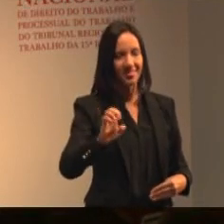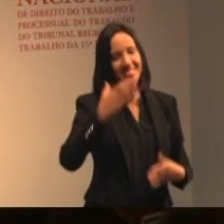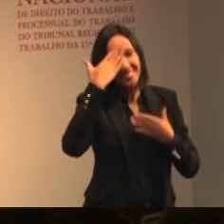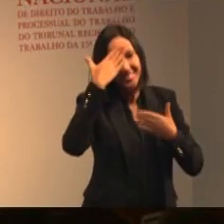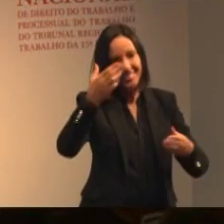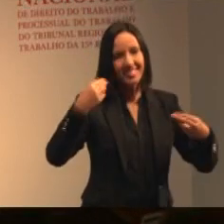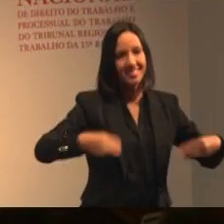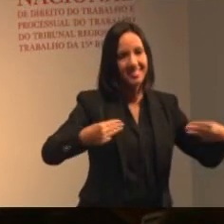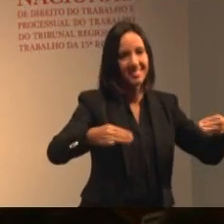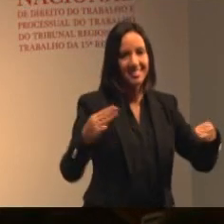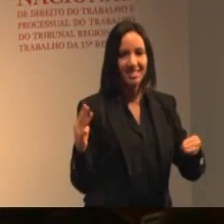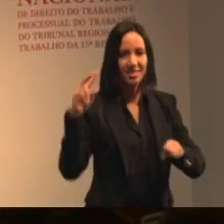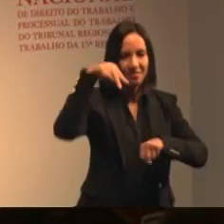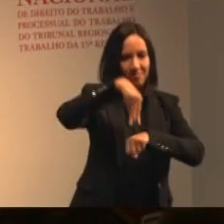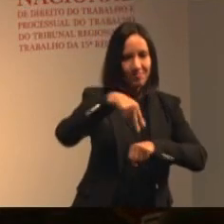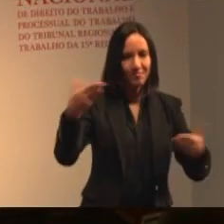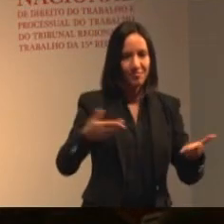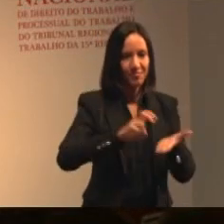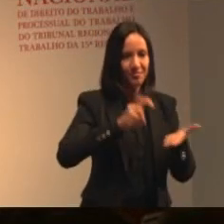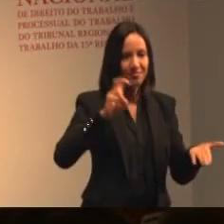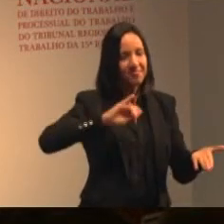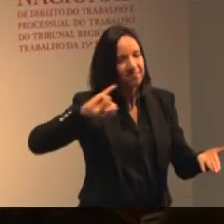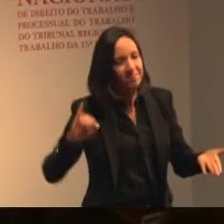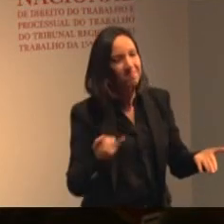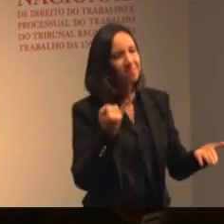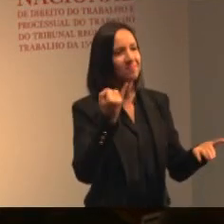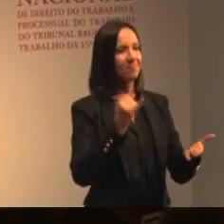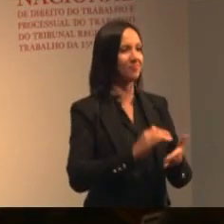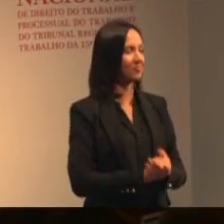aqui conosco nessa manhã tão proveitosa.